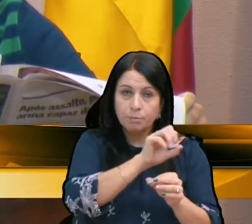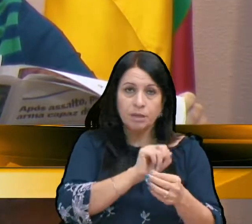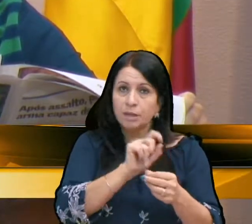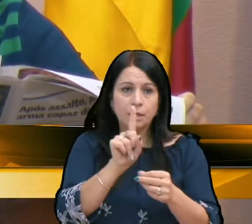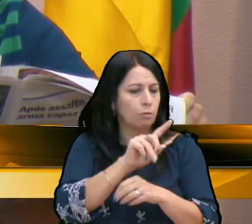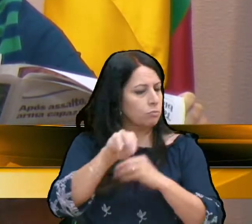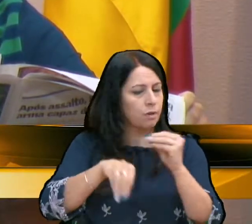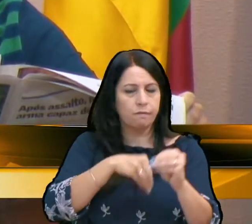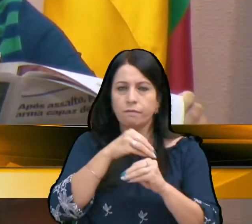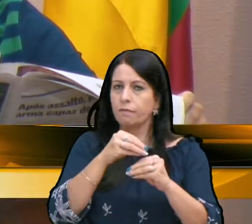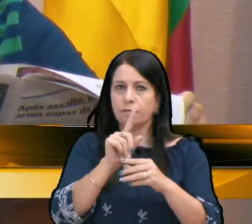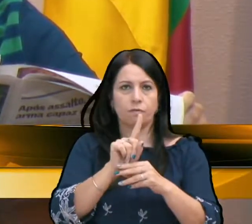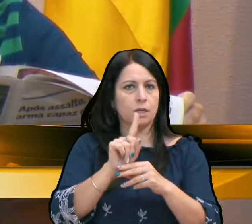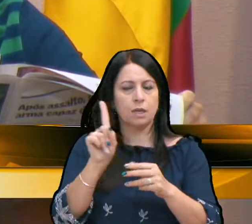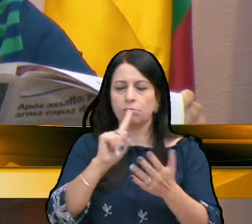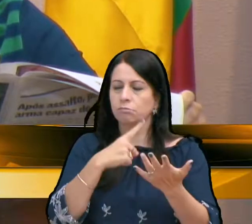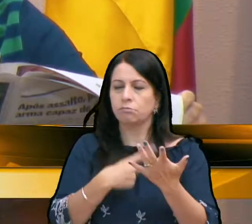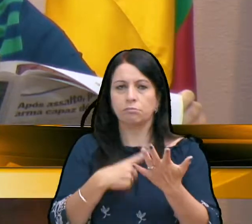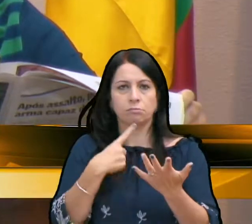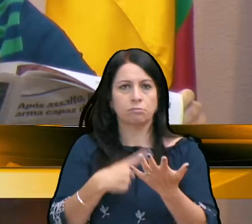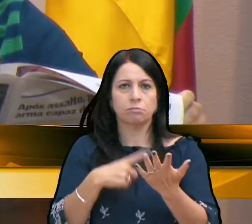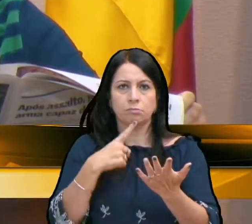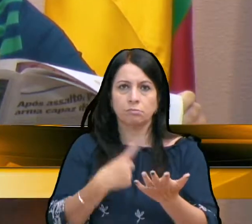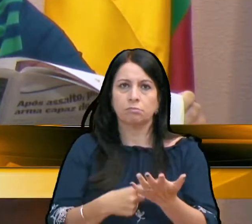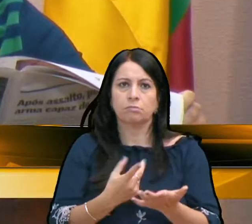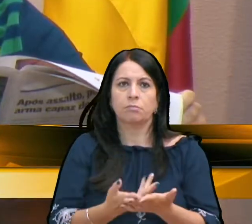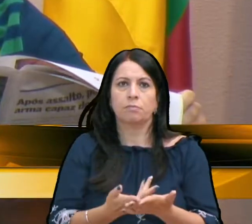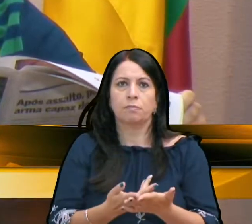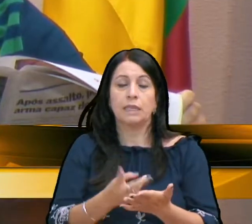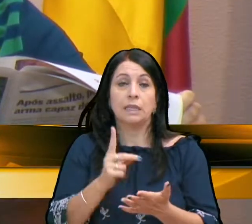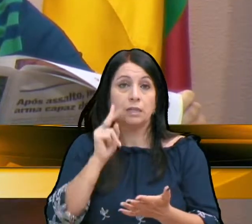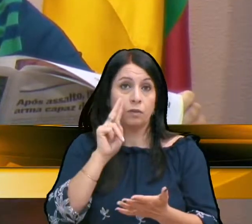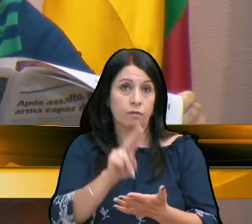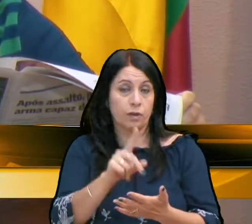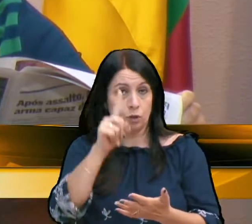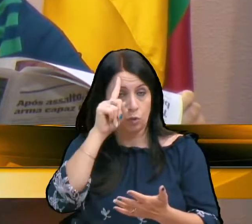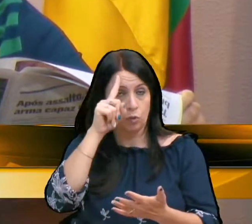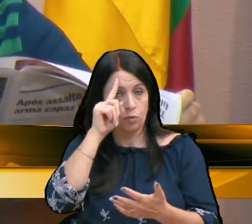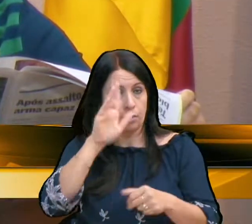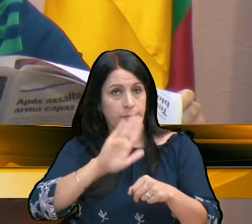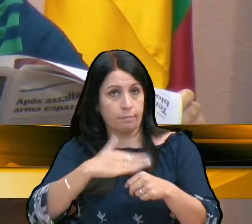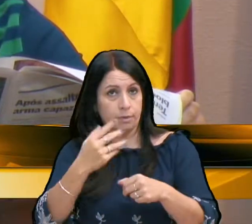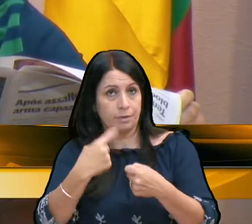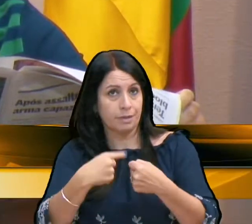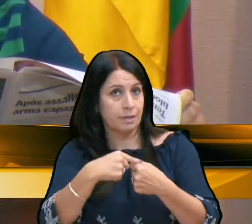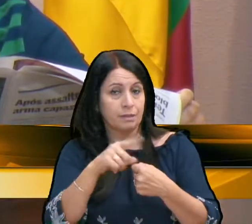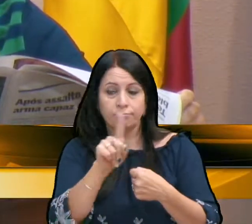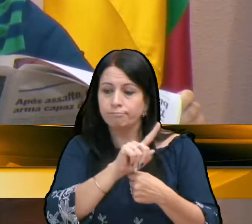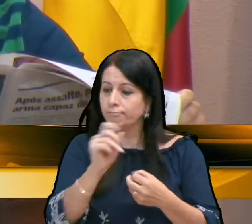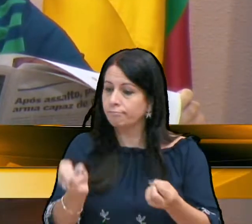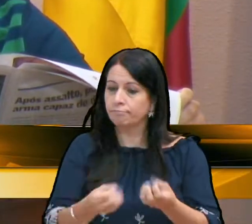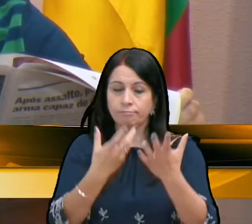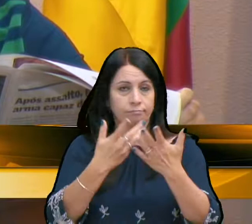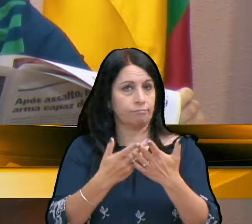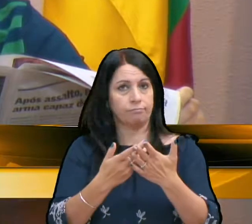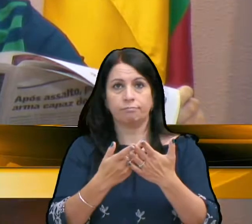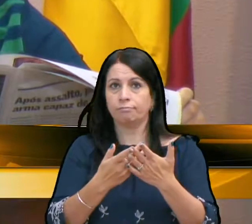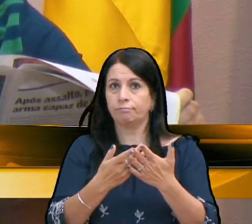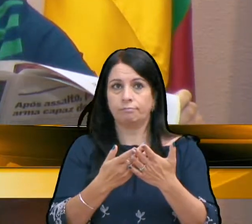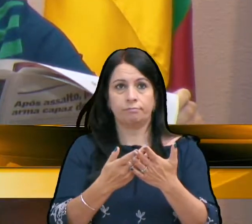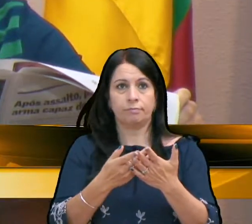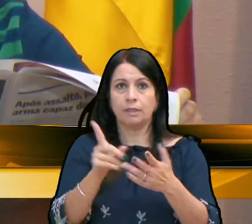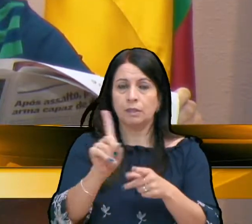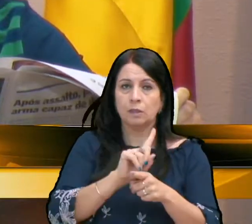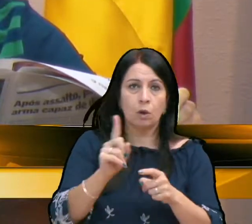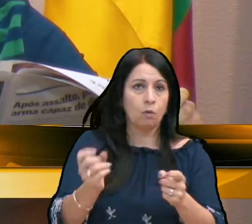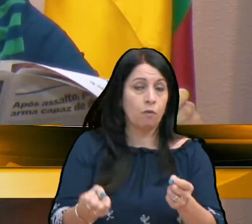se envolve, não se compromete. Assim, nos tornamos cada vez mais uma cidade que não celebra, não festeja,